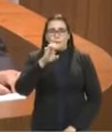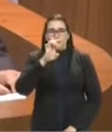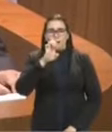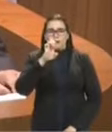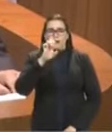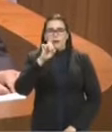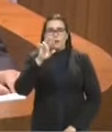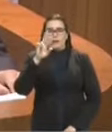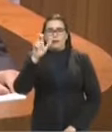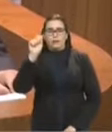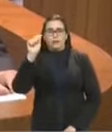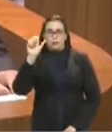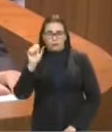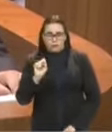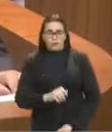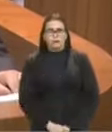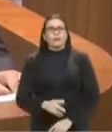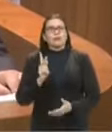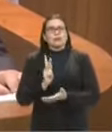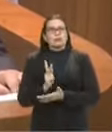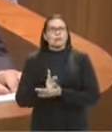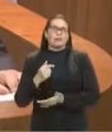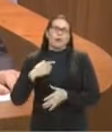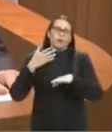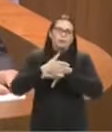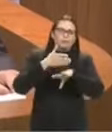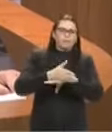sempre nos recebeu de forma carinhosa, de forma